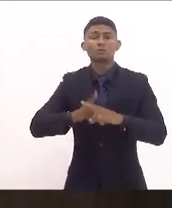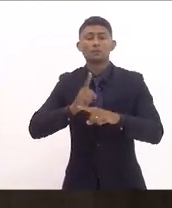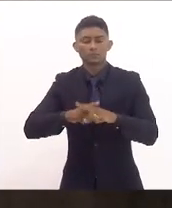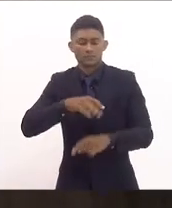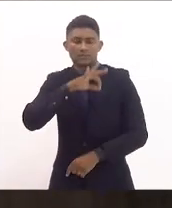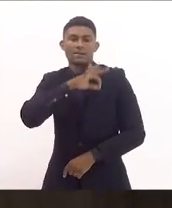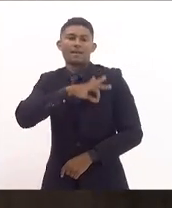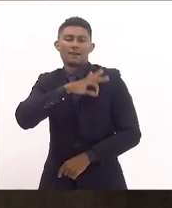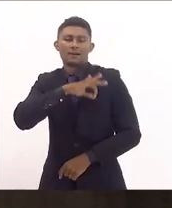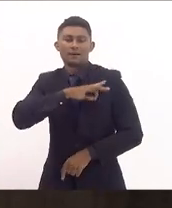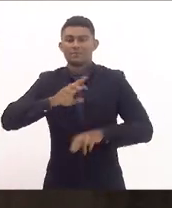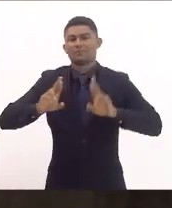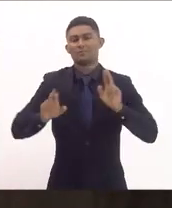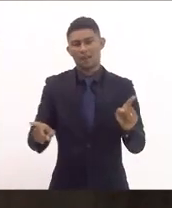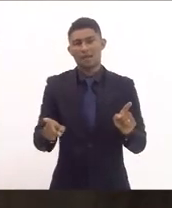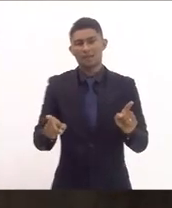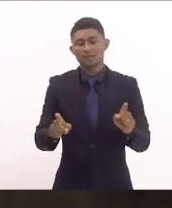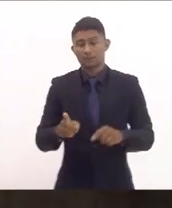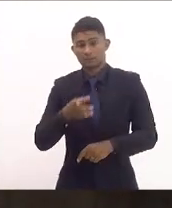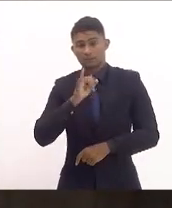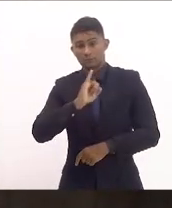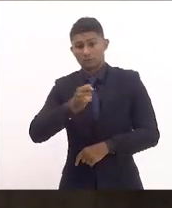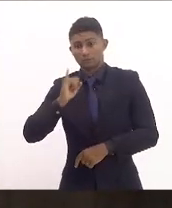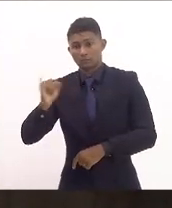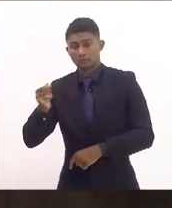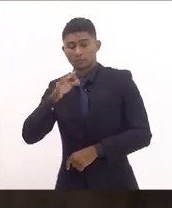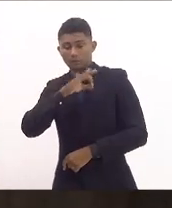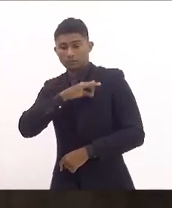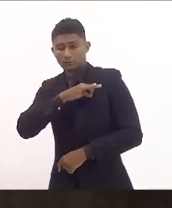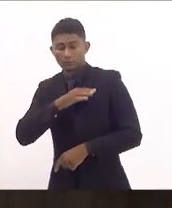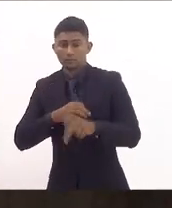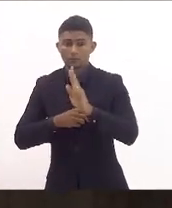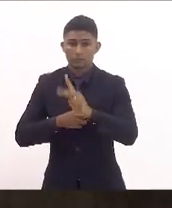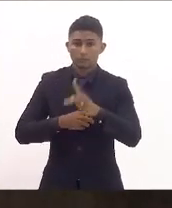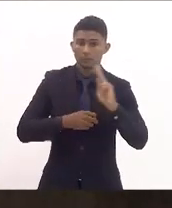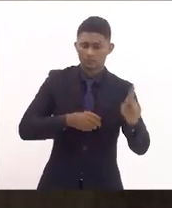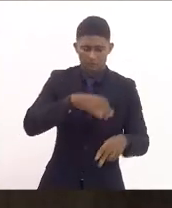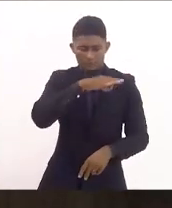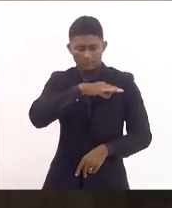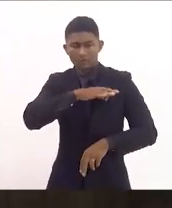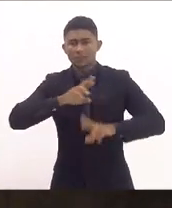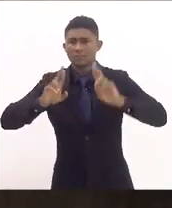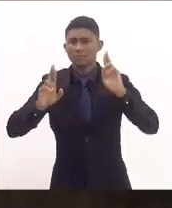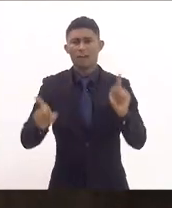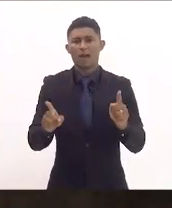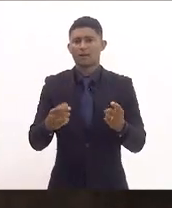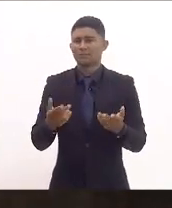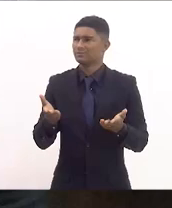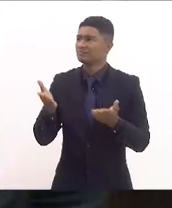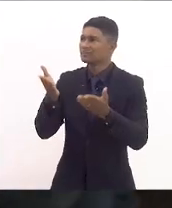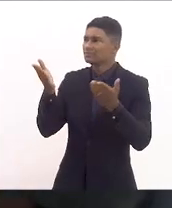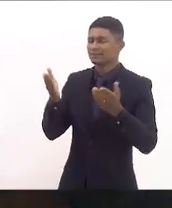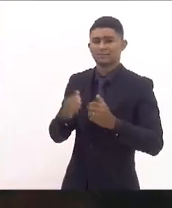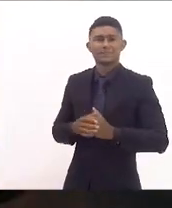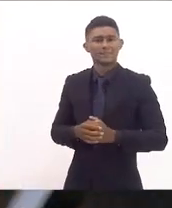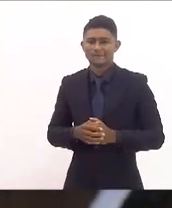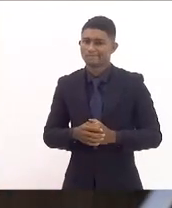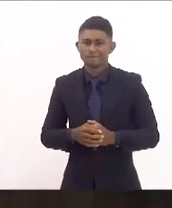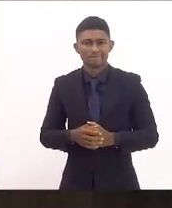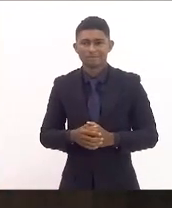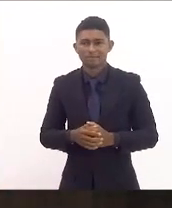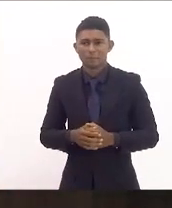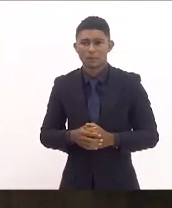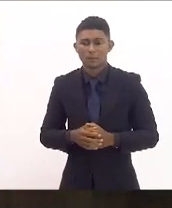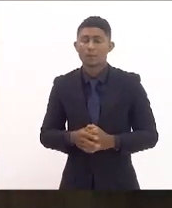salarial deles para os professores embora eles exerçam a função de professores eles não são remunerados